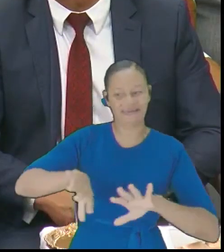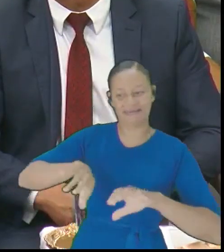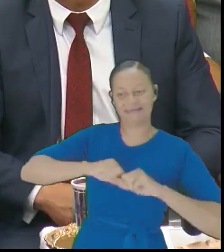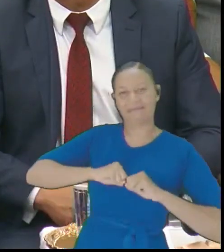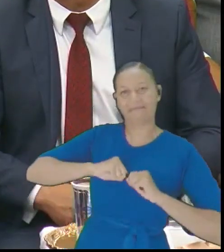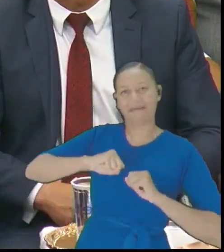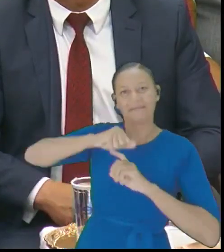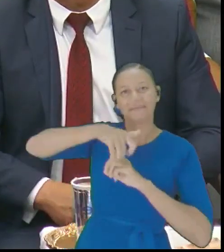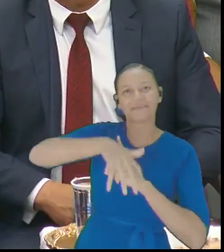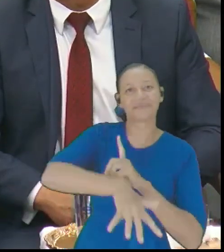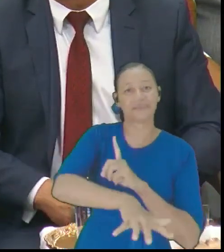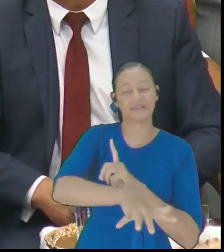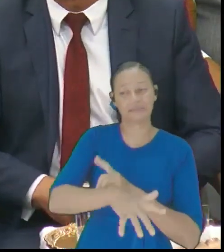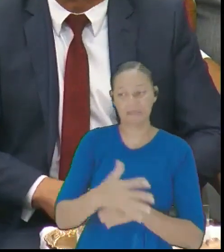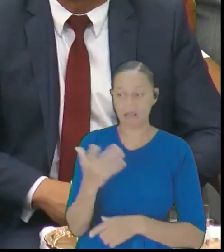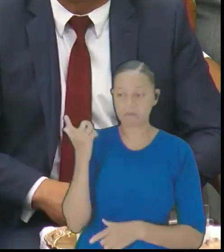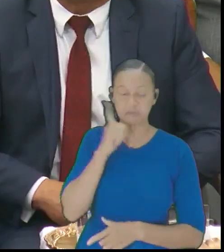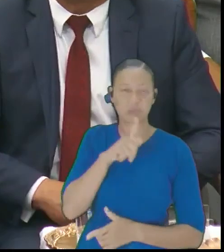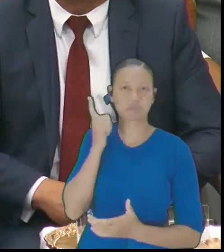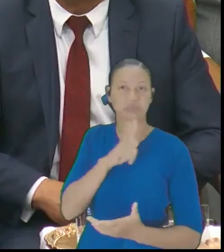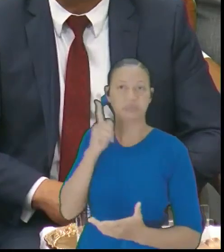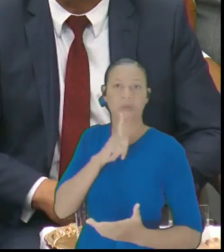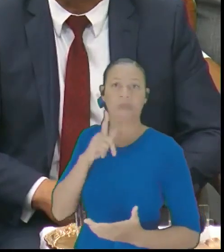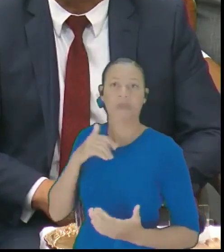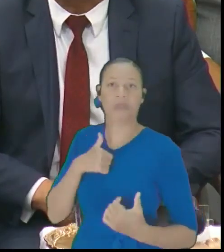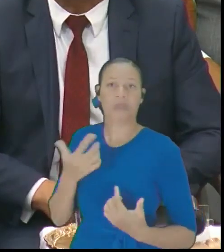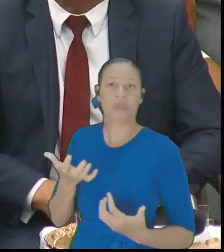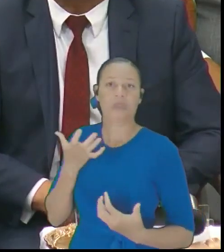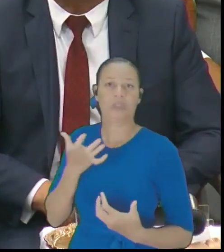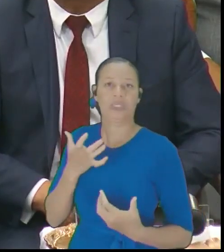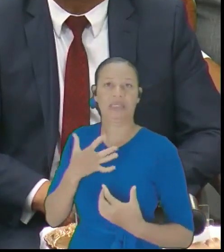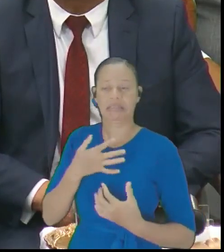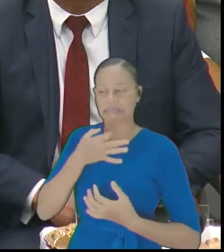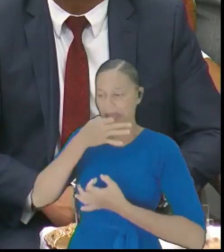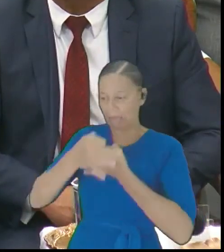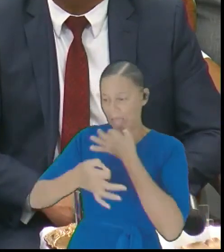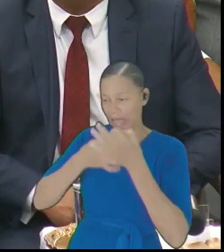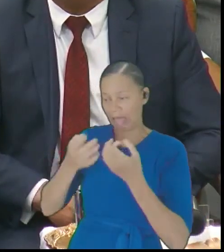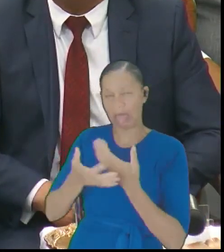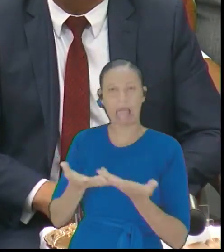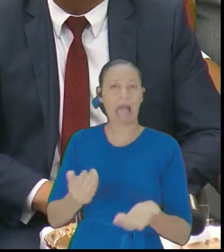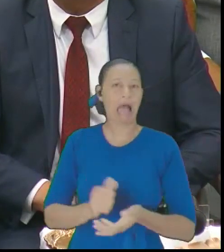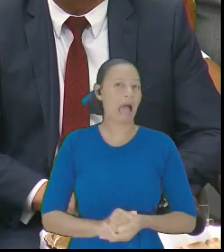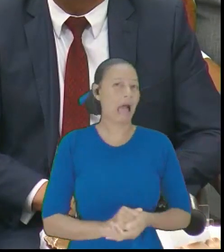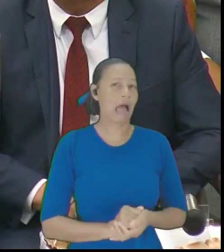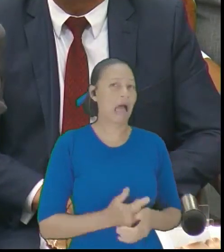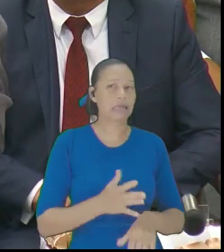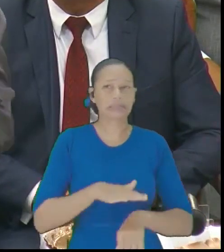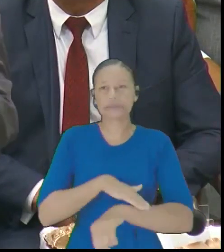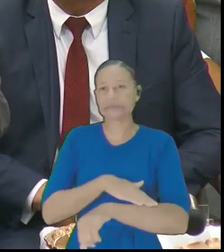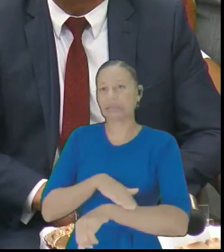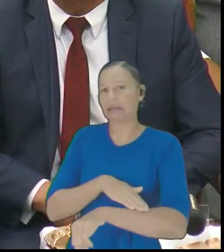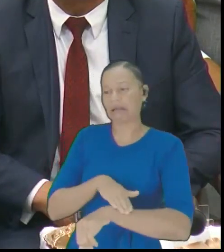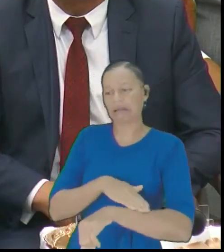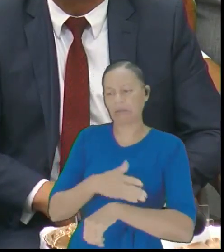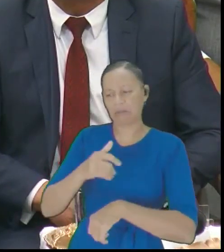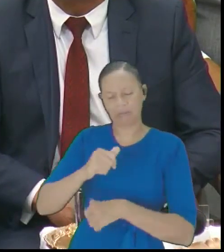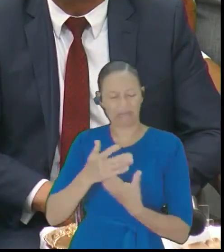Se for para levar vantagem, e ainda critica Jacó. Jacó era menininho,